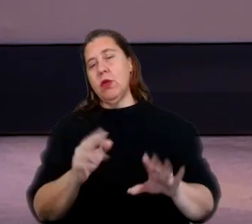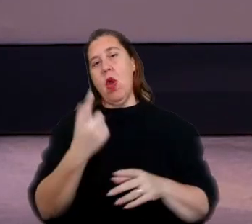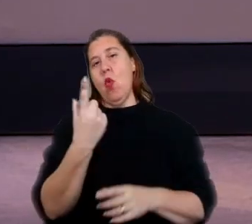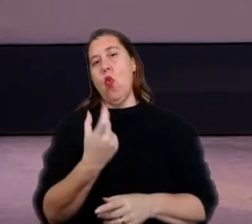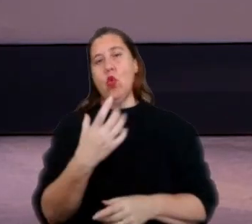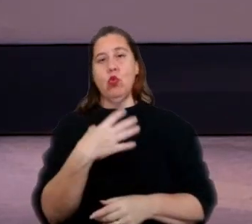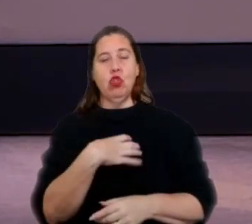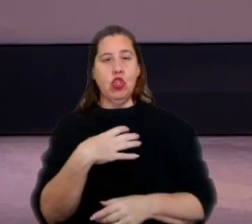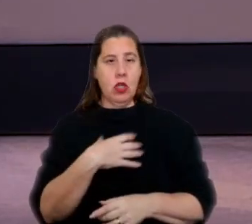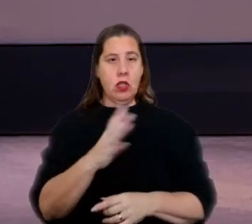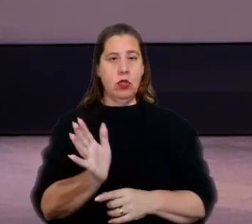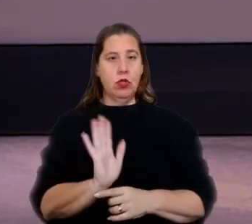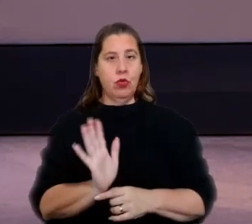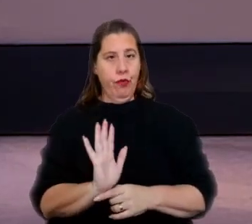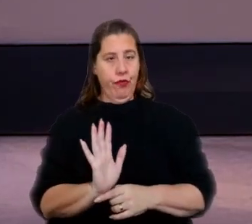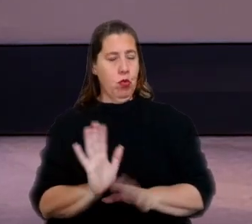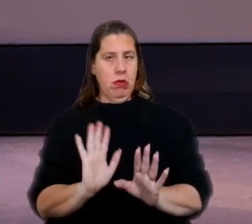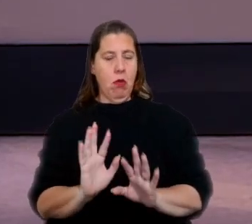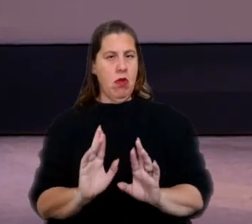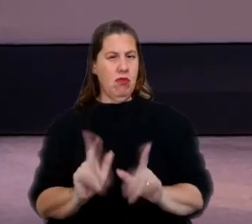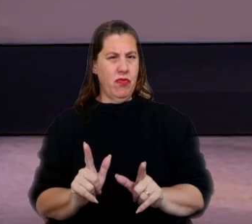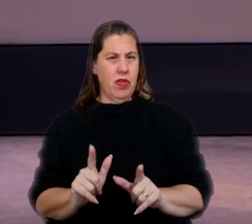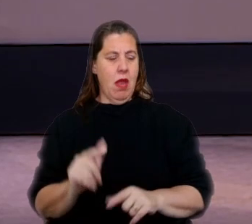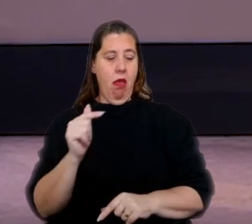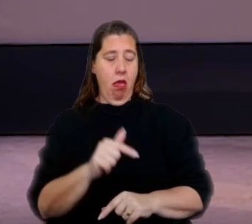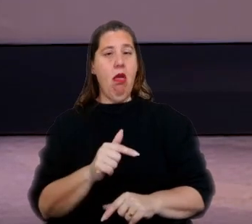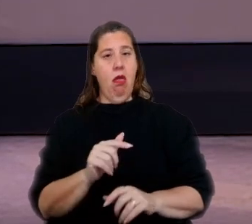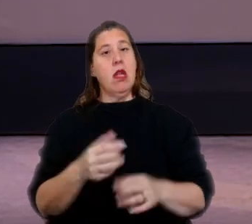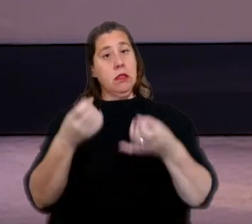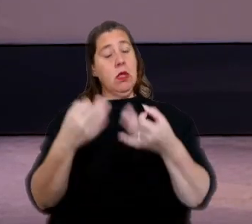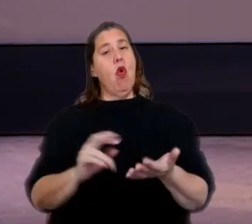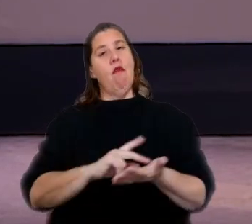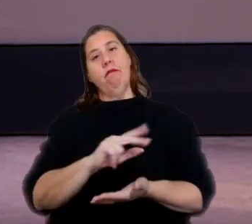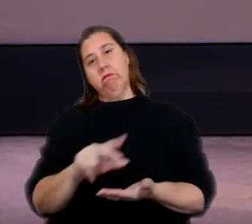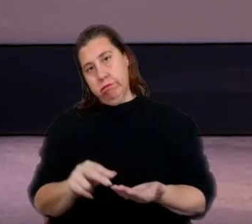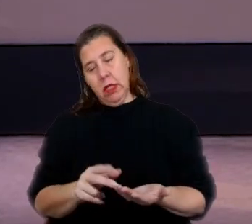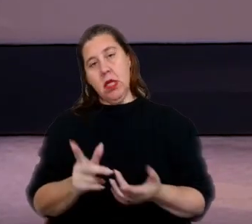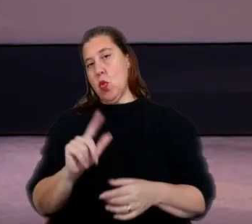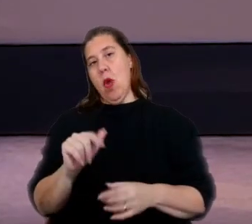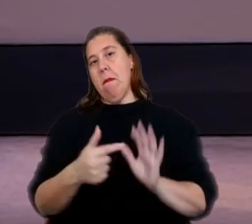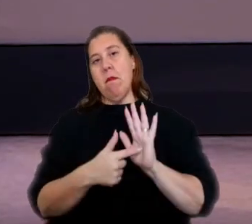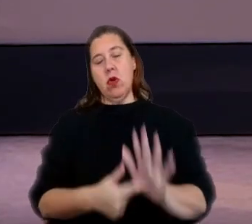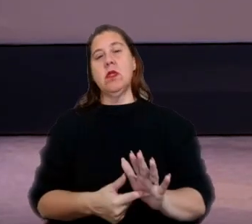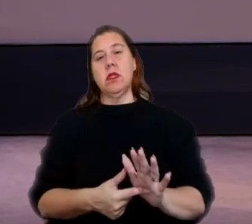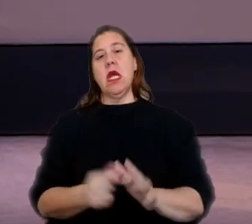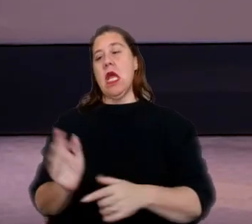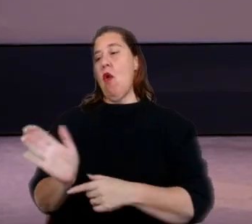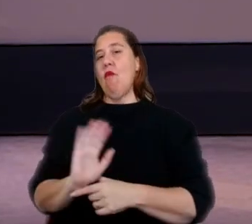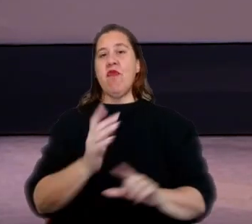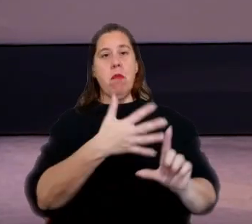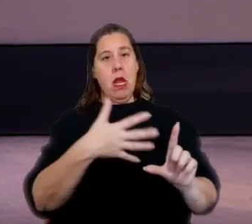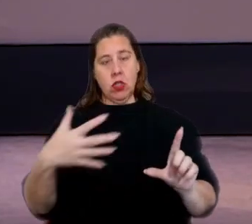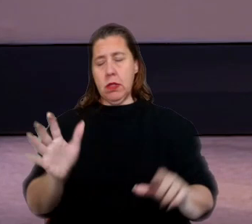não é a única leitura que a gente pode fazer desse filme. Acho que o filme não é necessariamente sobre isso. Ele mesmo reiterou isso em Cannes e vem